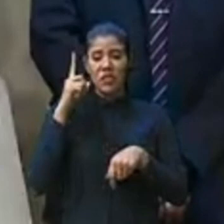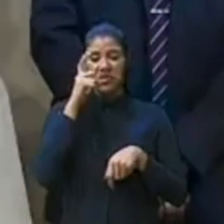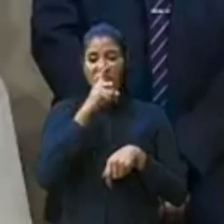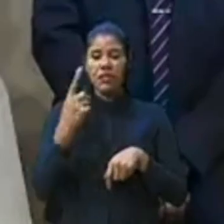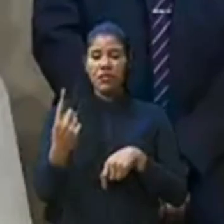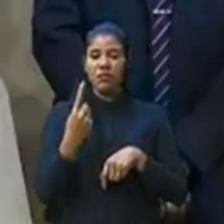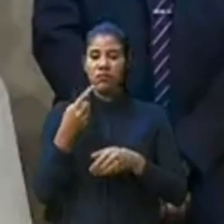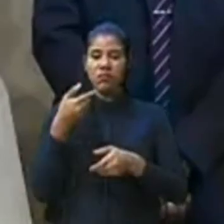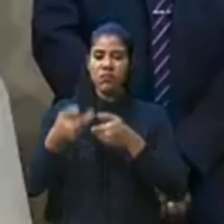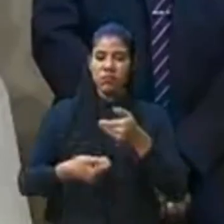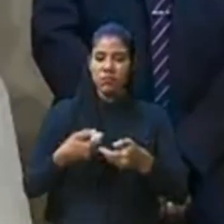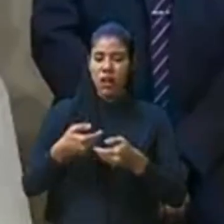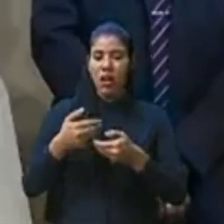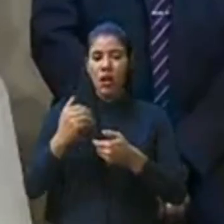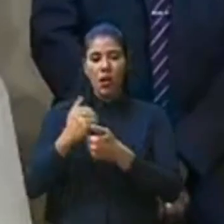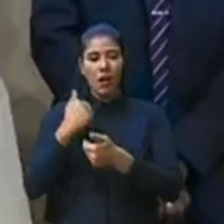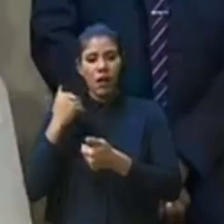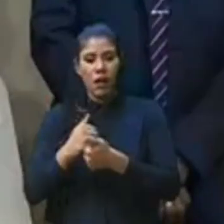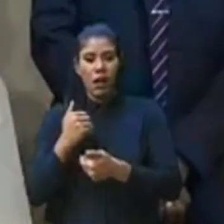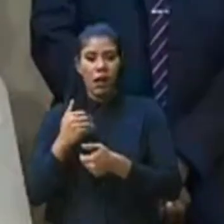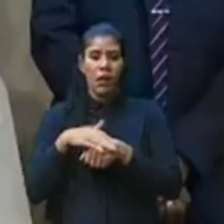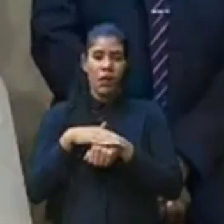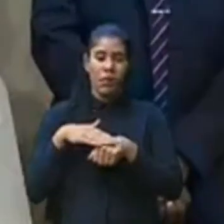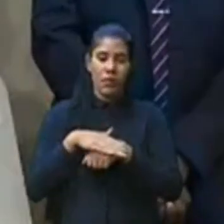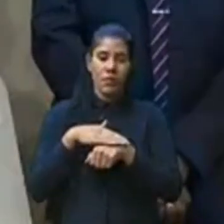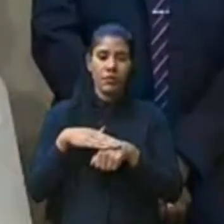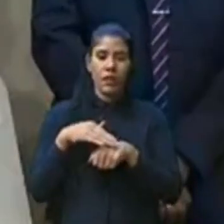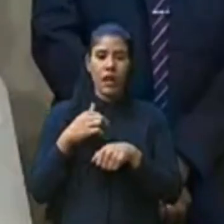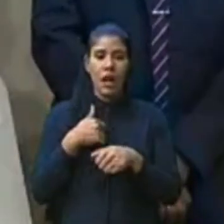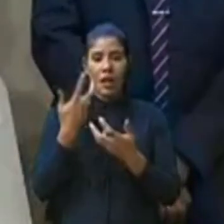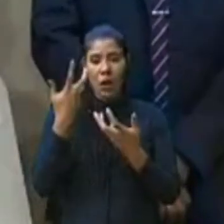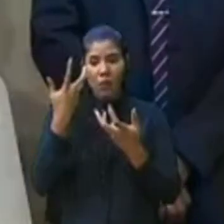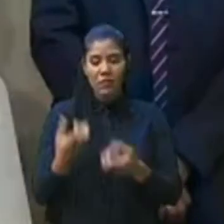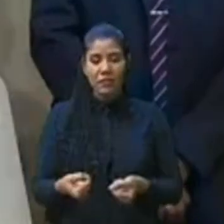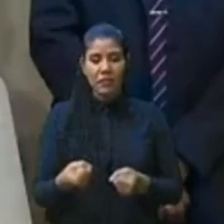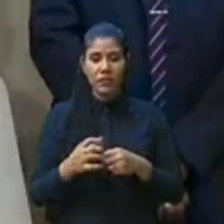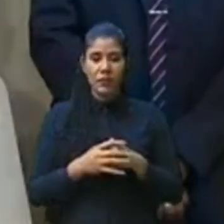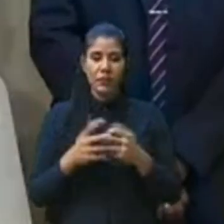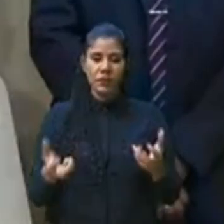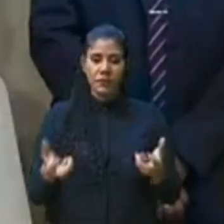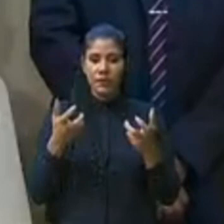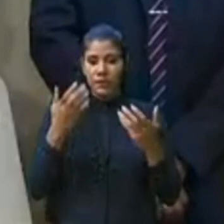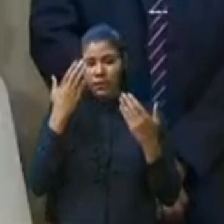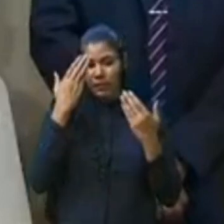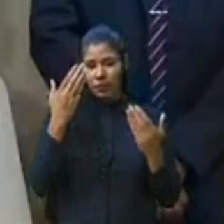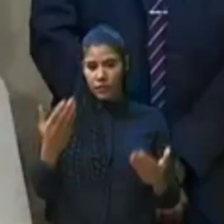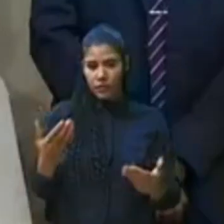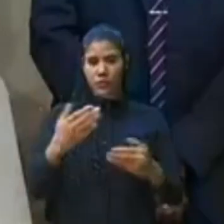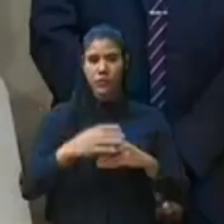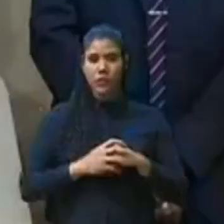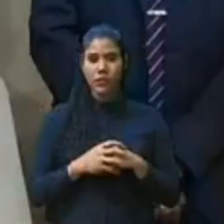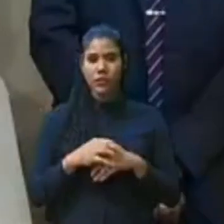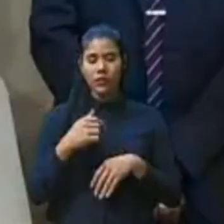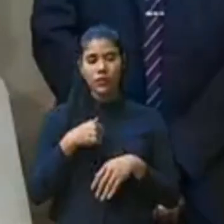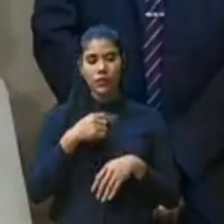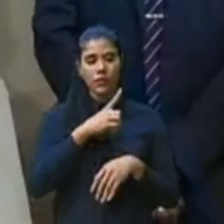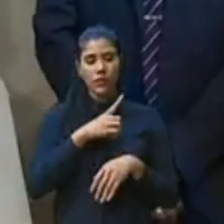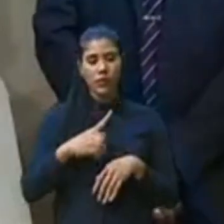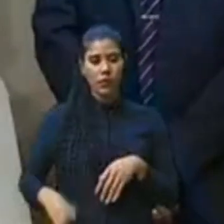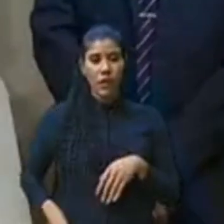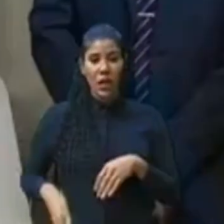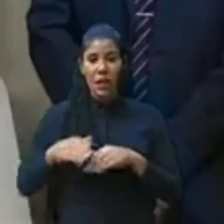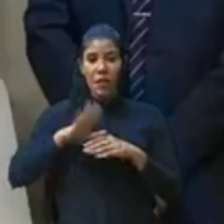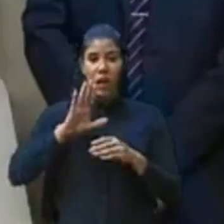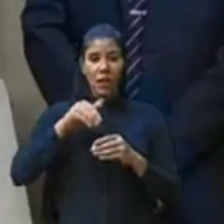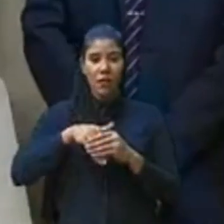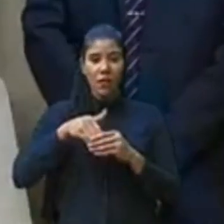de me chamar, de me convencer, e eu peguei a corda e fui. E quero aqui agradecer. Fui um dos deputados mais votados ainda